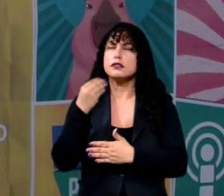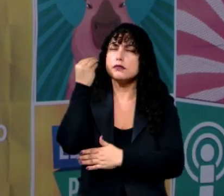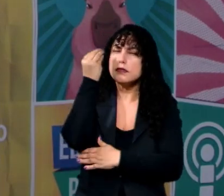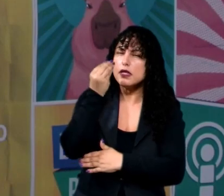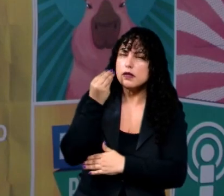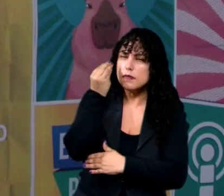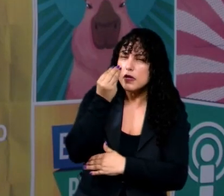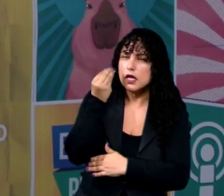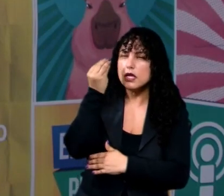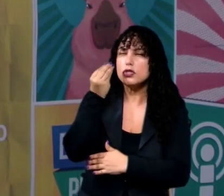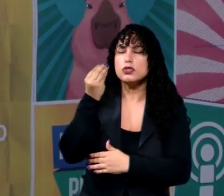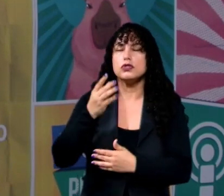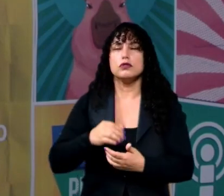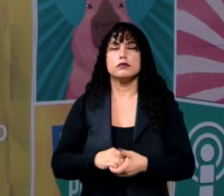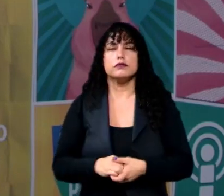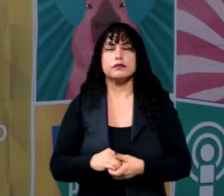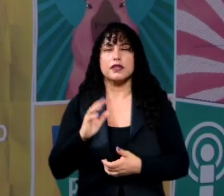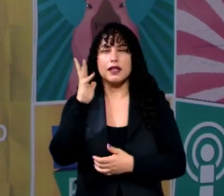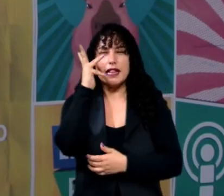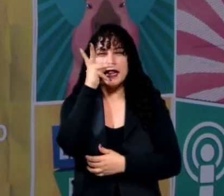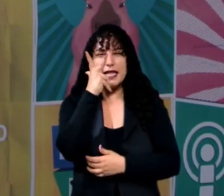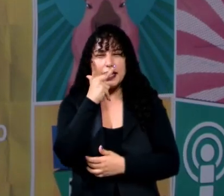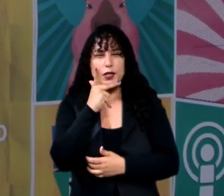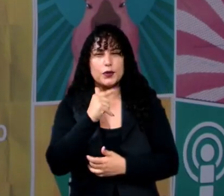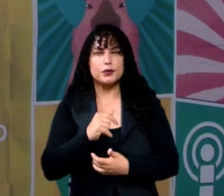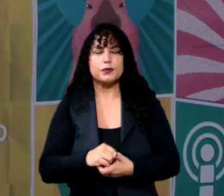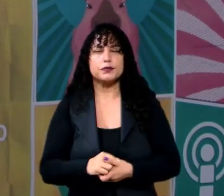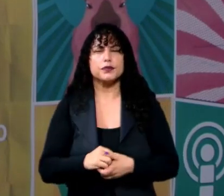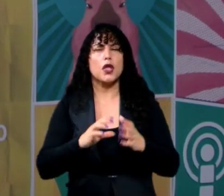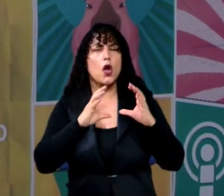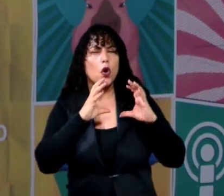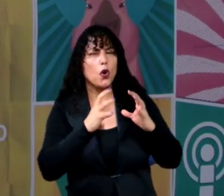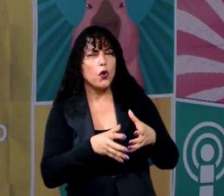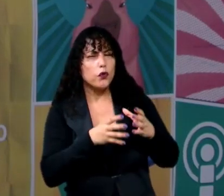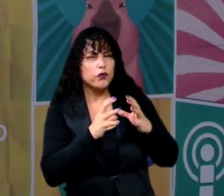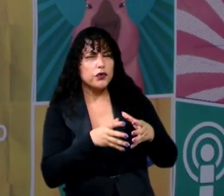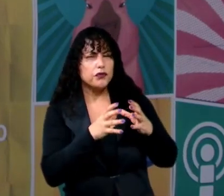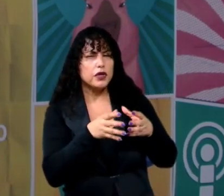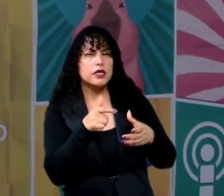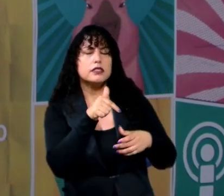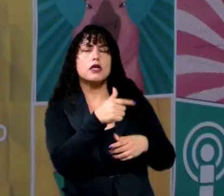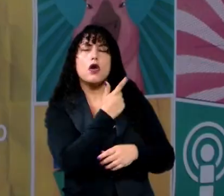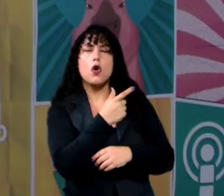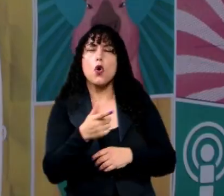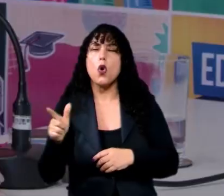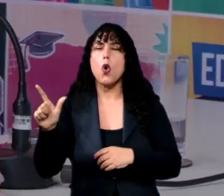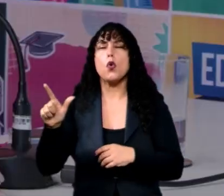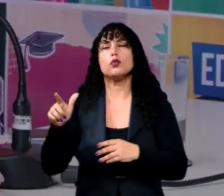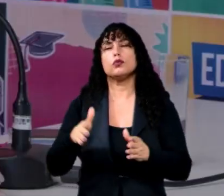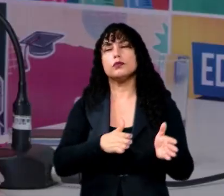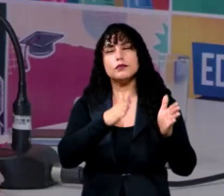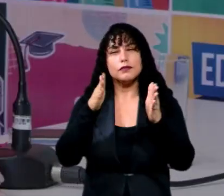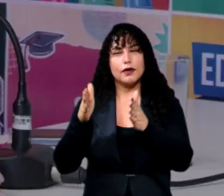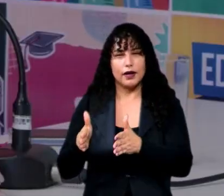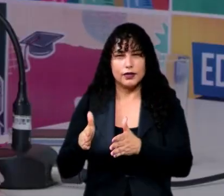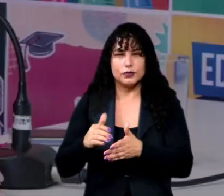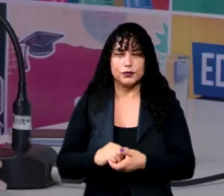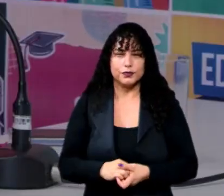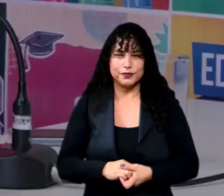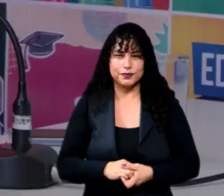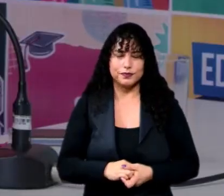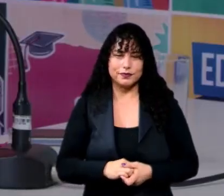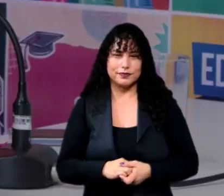experimente. Que lindo. E a convivência, que esse é um outro passo,